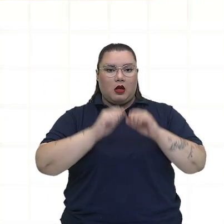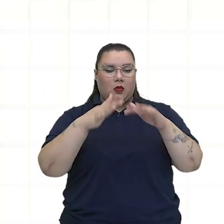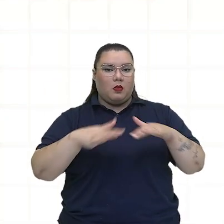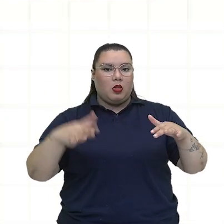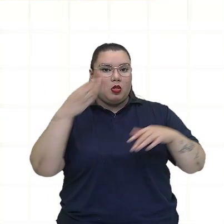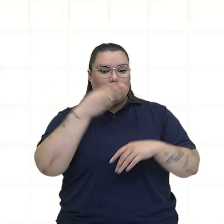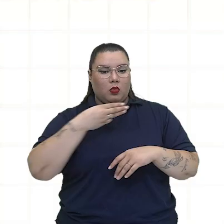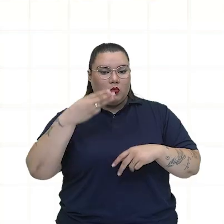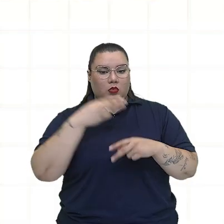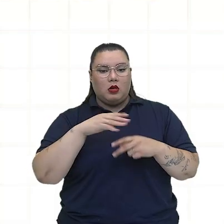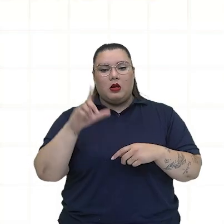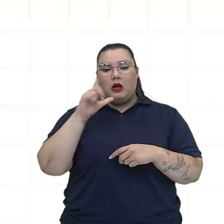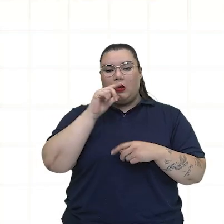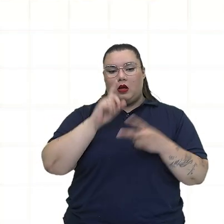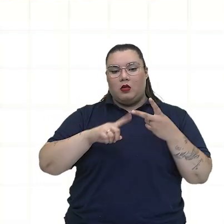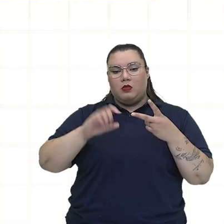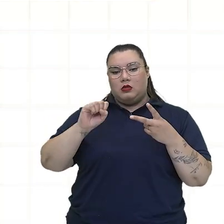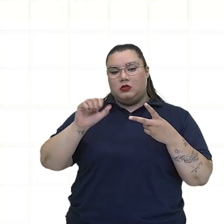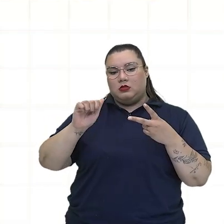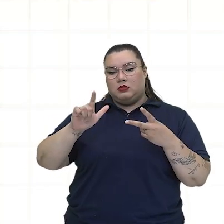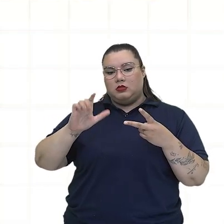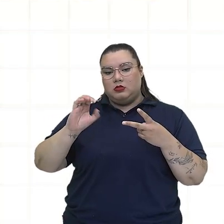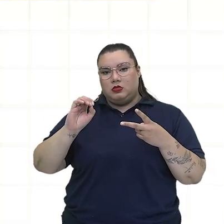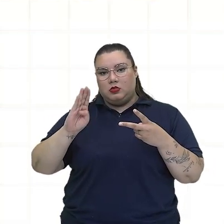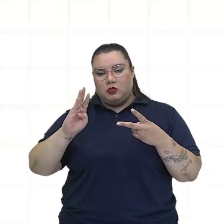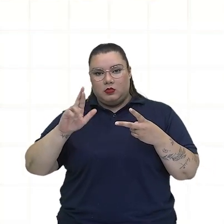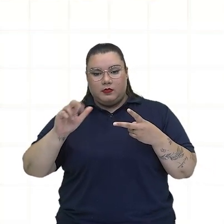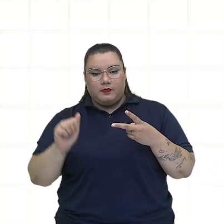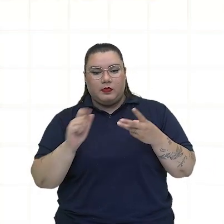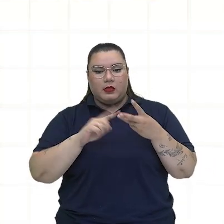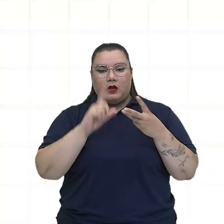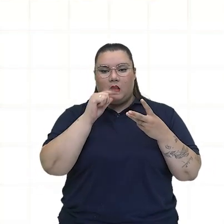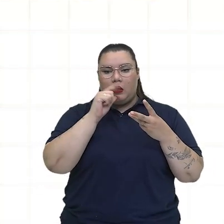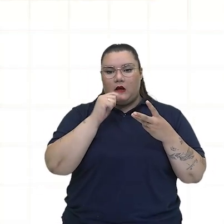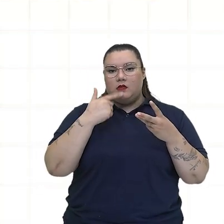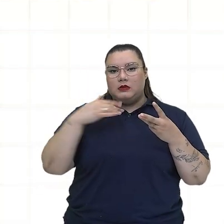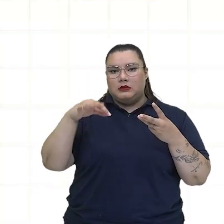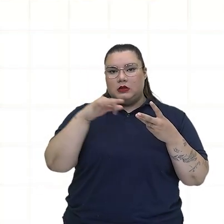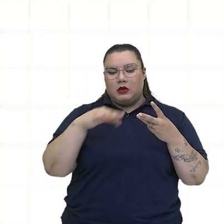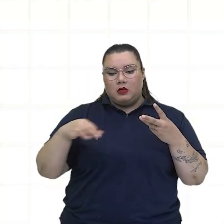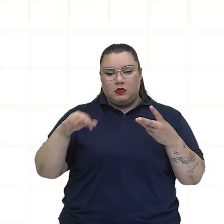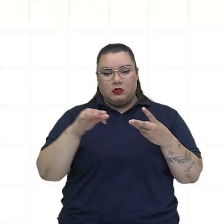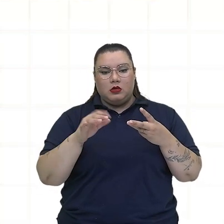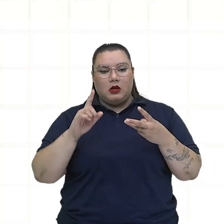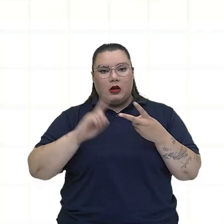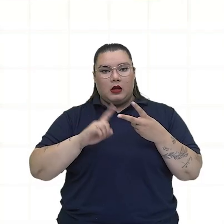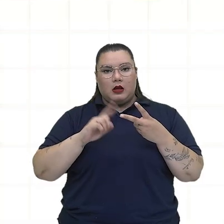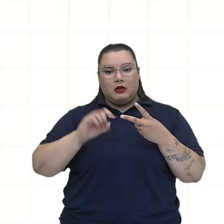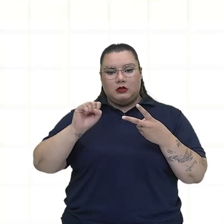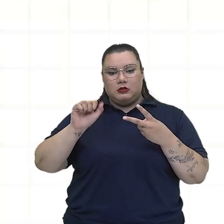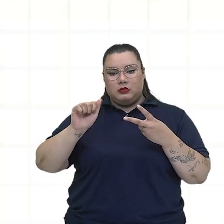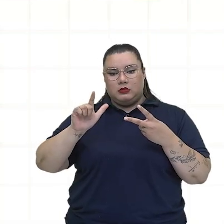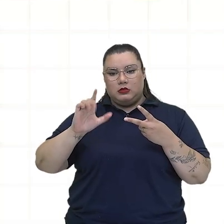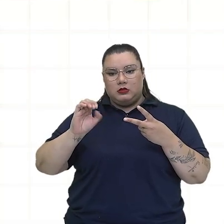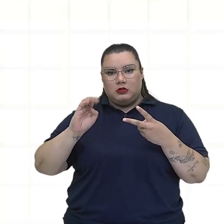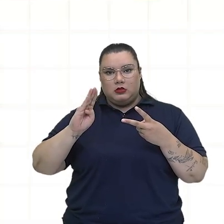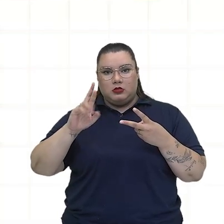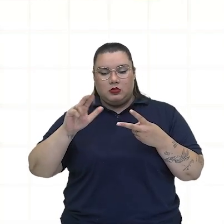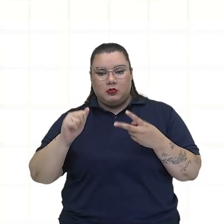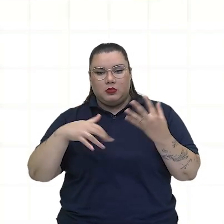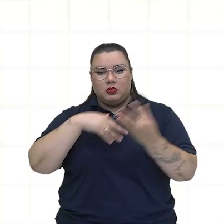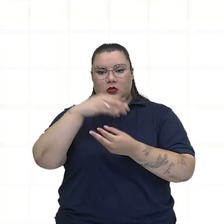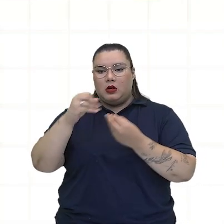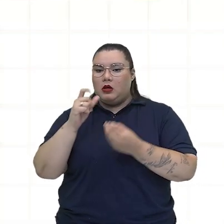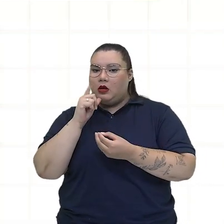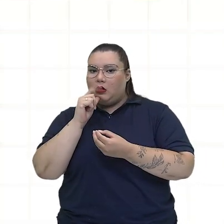doce, como em água salobra, ou ainda em água marinha. Lembrando que a salobra, ela é uma mistura de